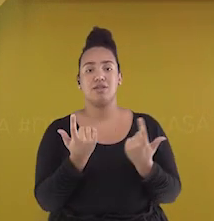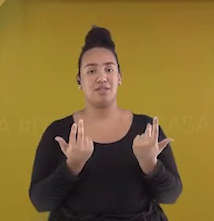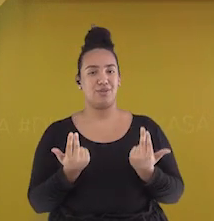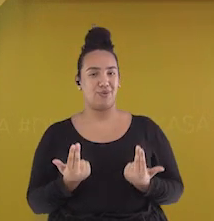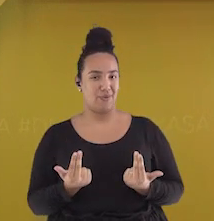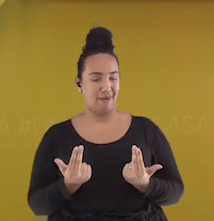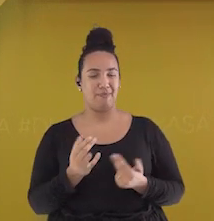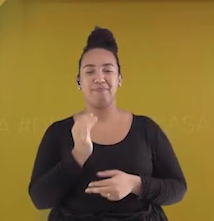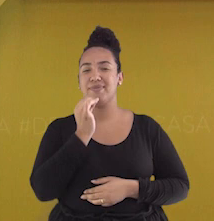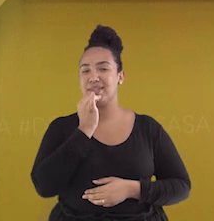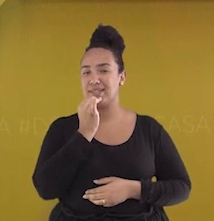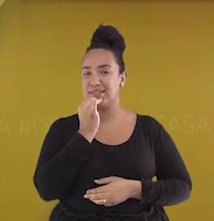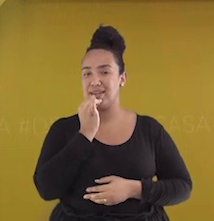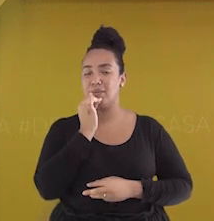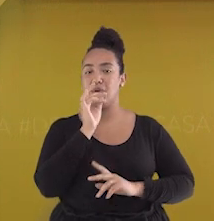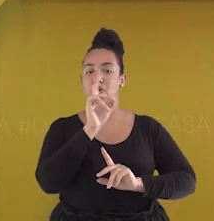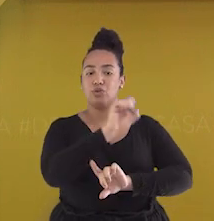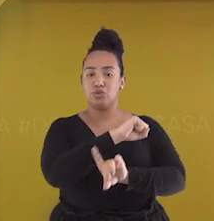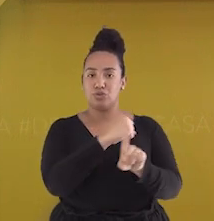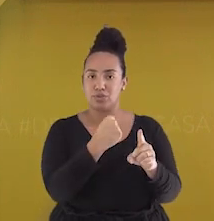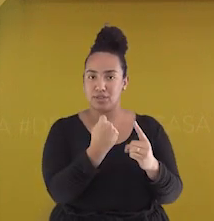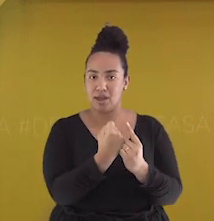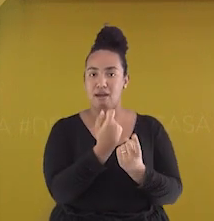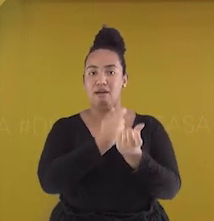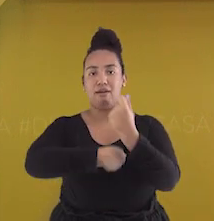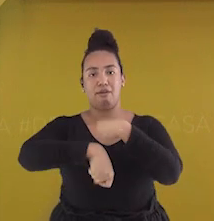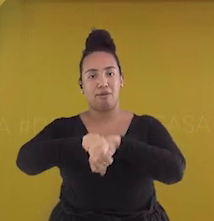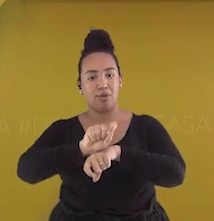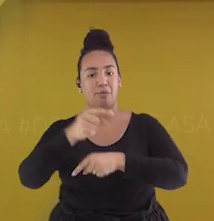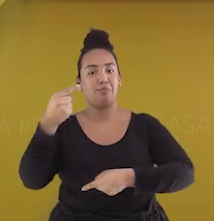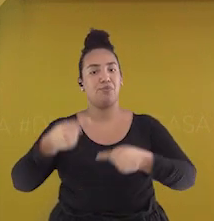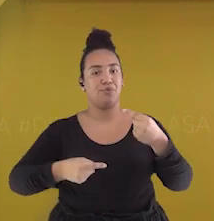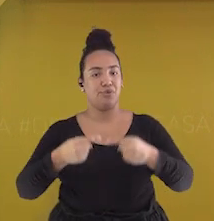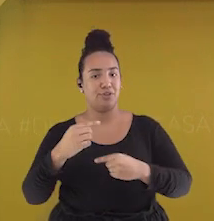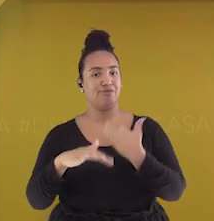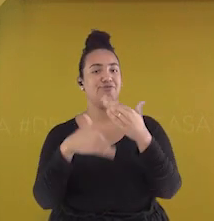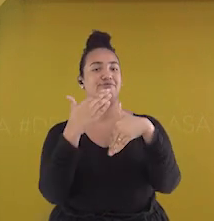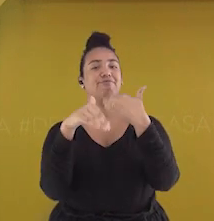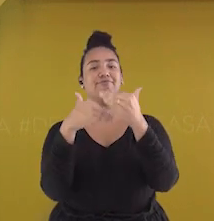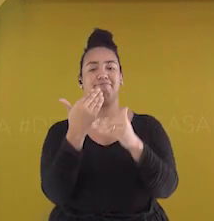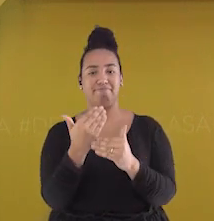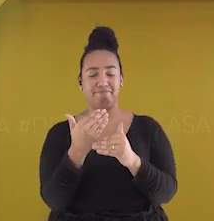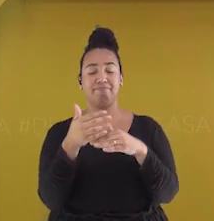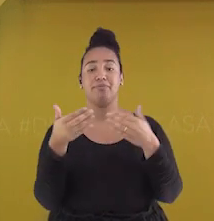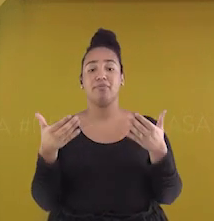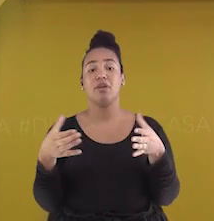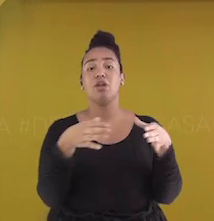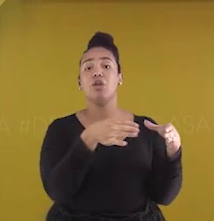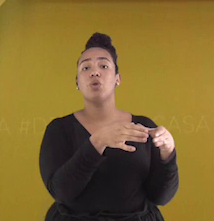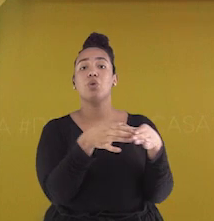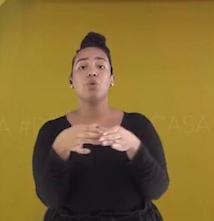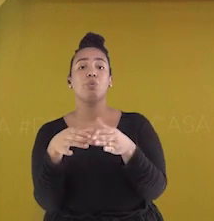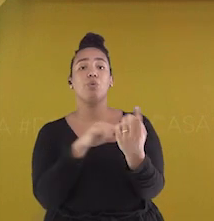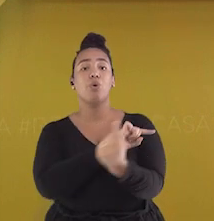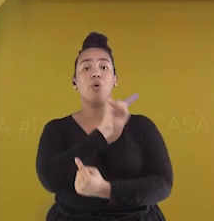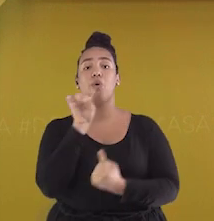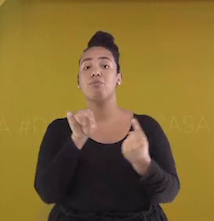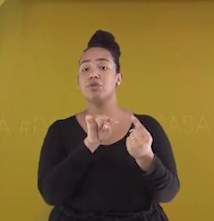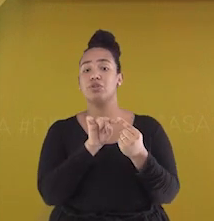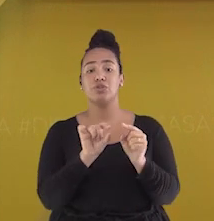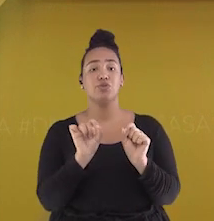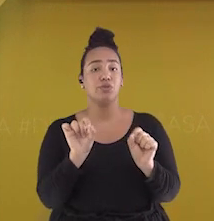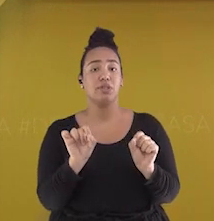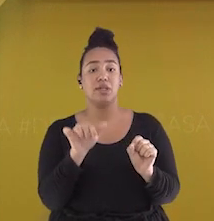comuns, como crescimento político, social e econômico. Eles têm o objetivo de facilitar